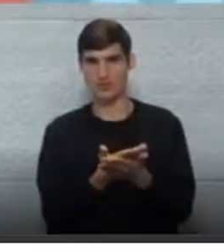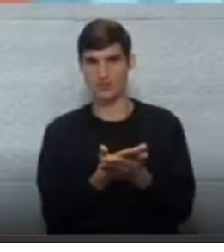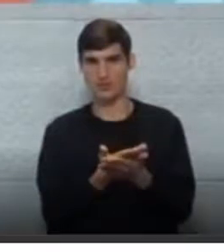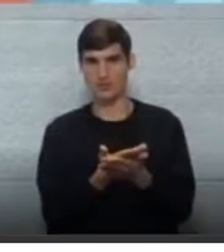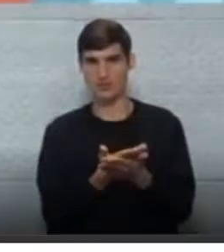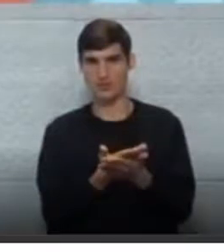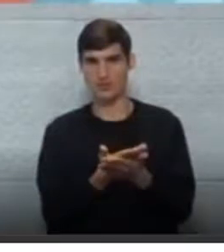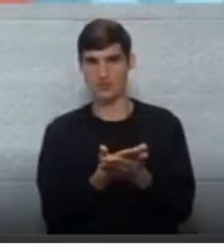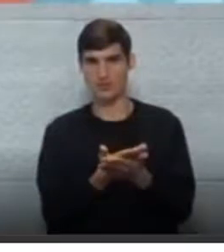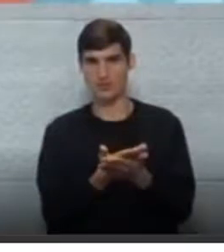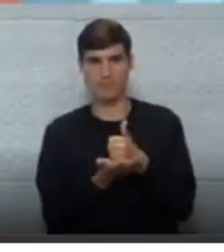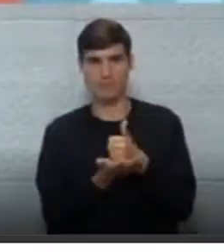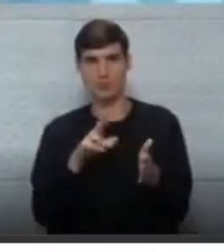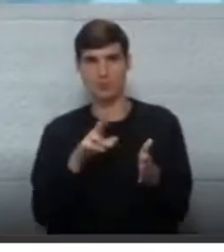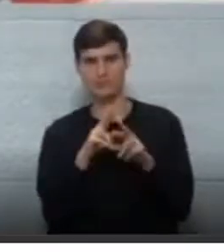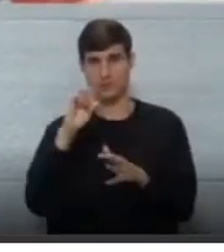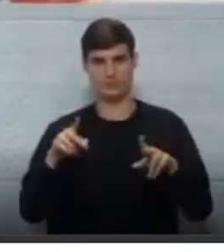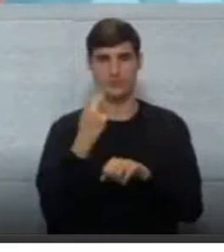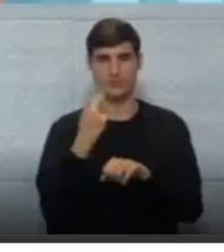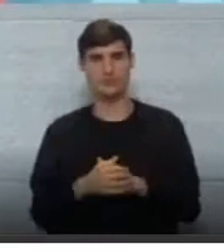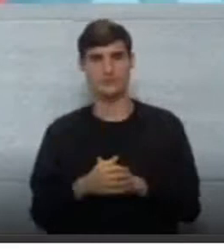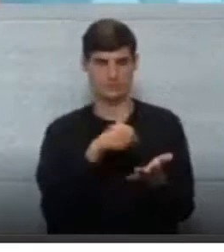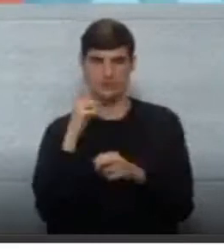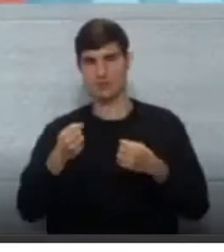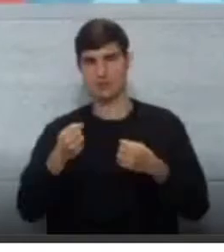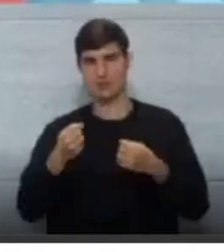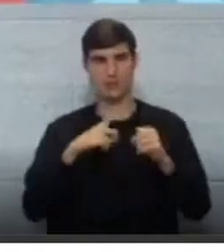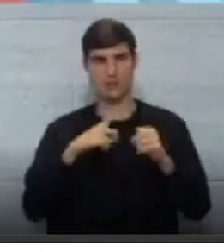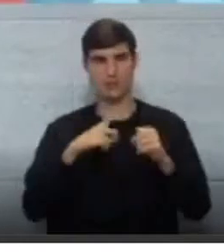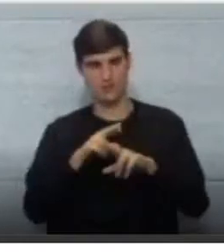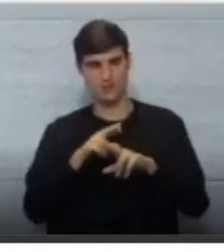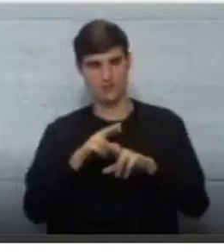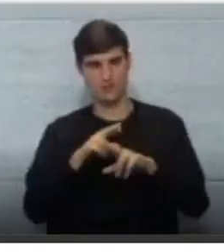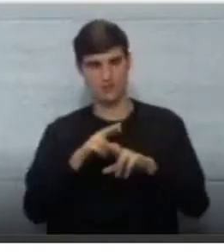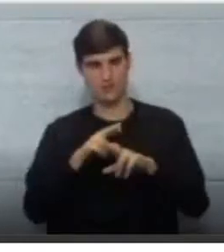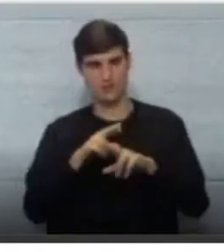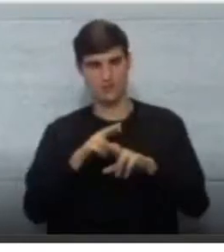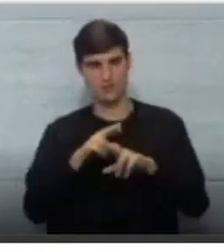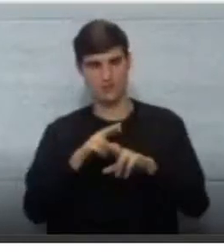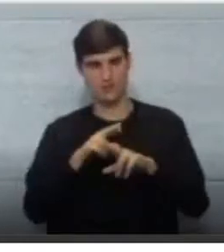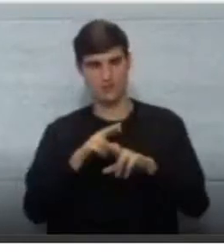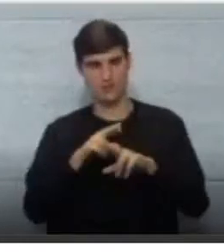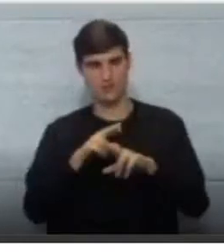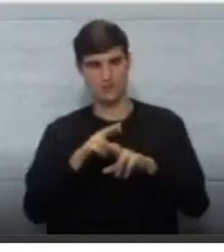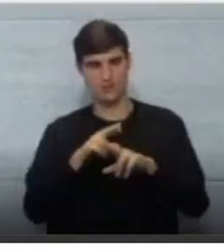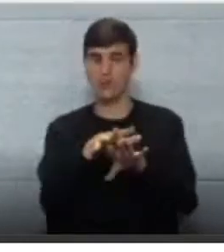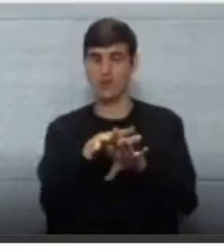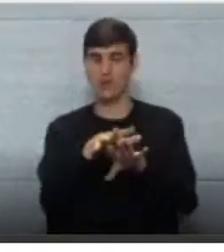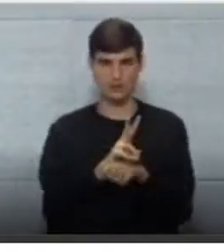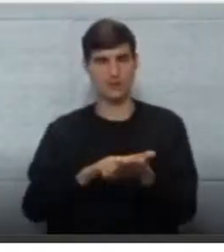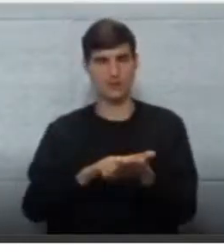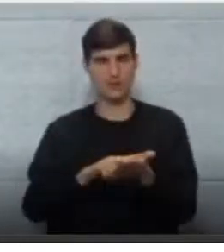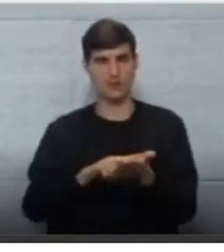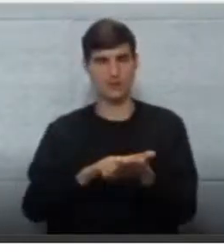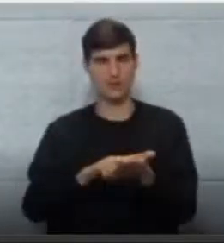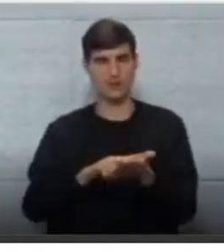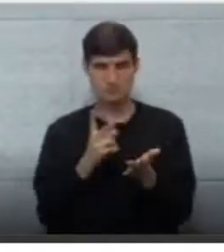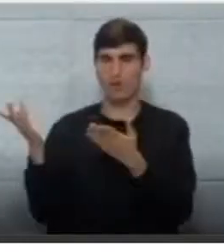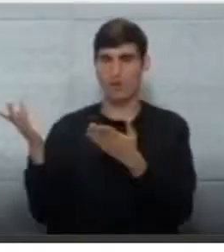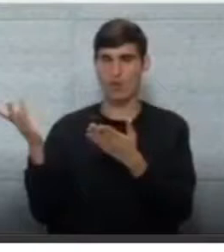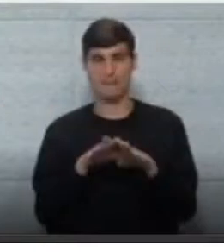por favor, para não dar Meu. volta aqui. Então, agora ele vai